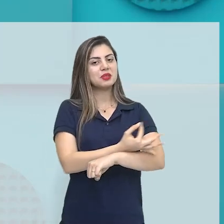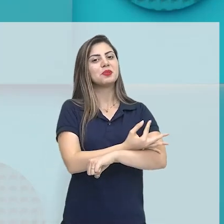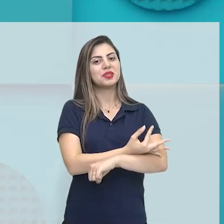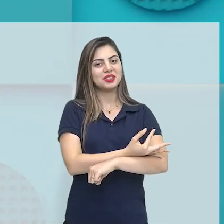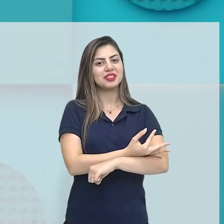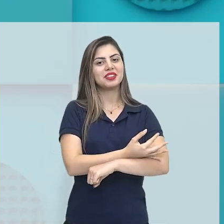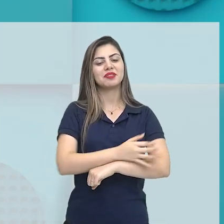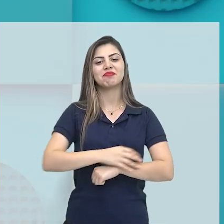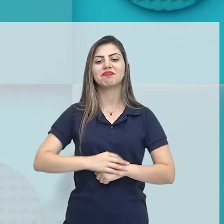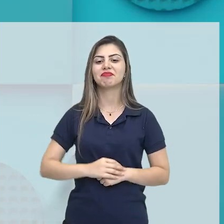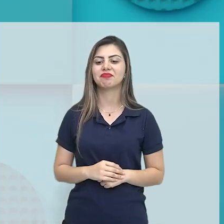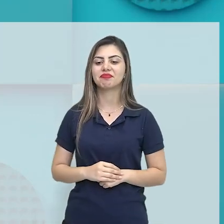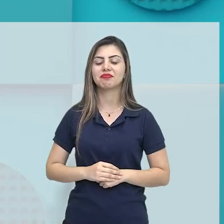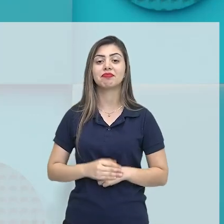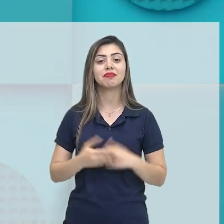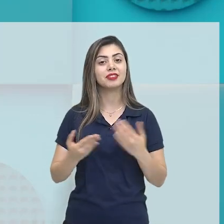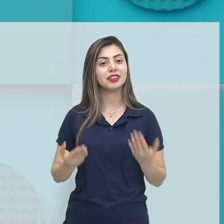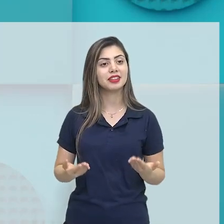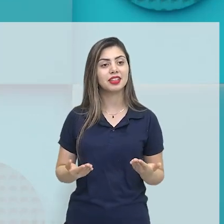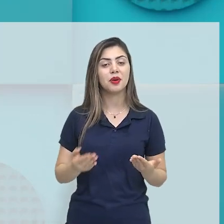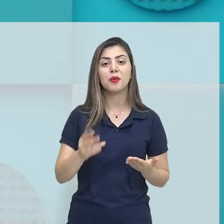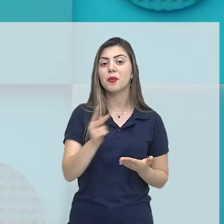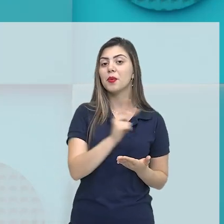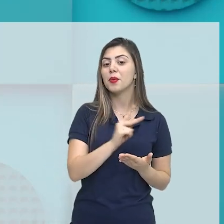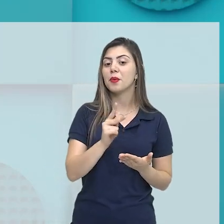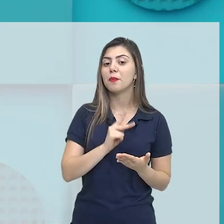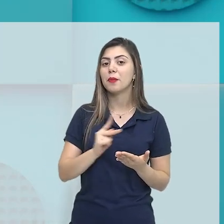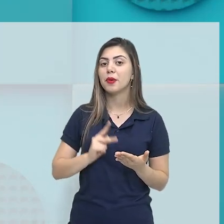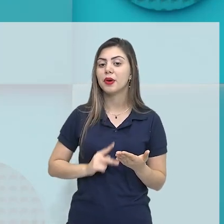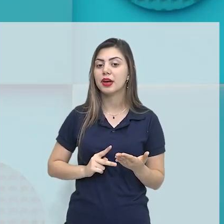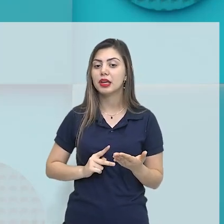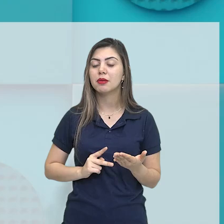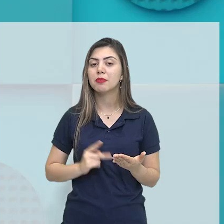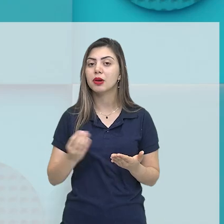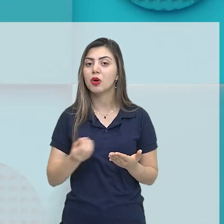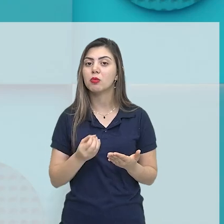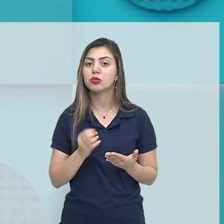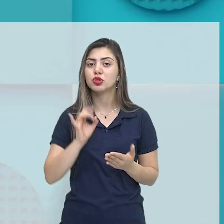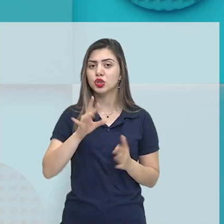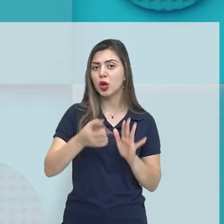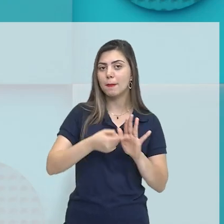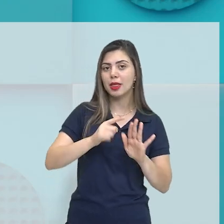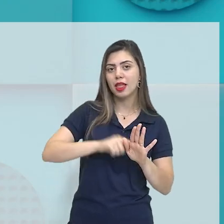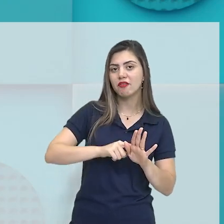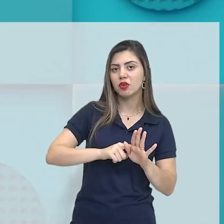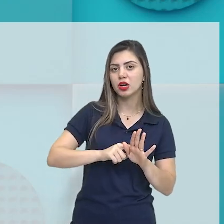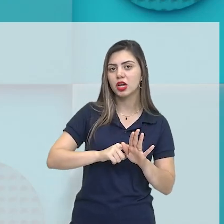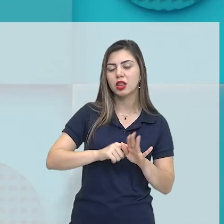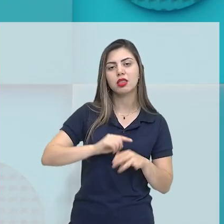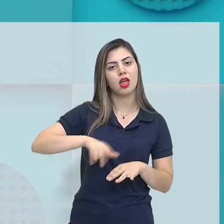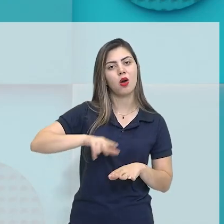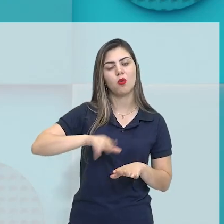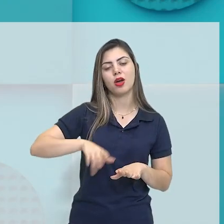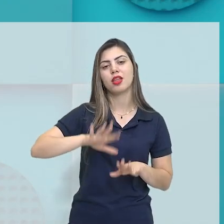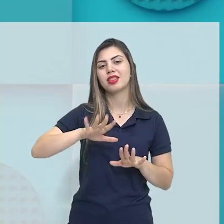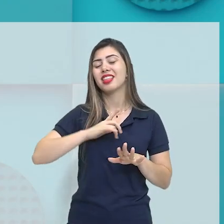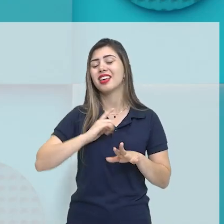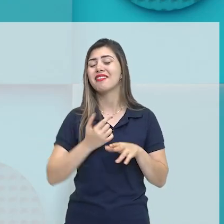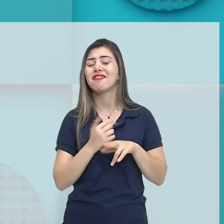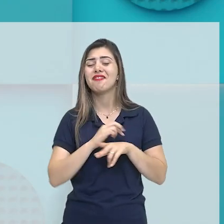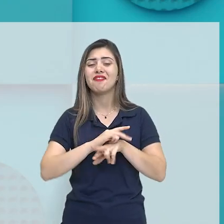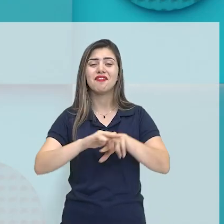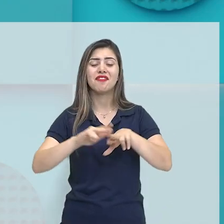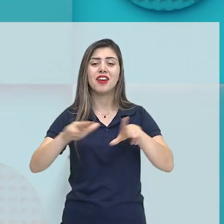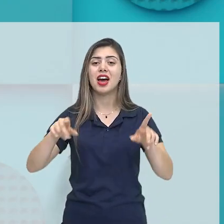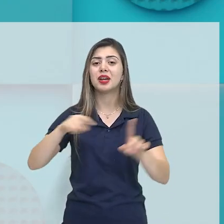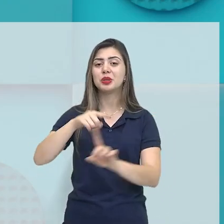do poema. O poema, ele traz não só a metáfora, vai trazer vários